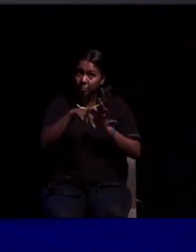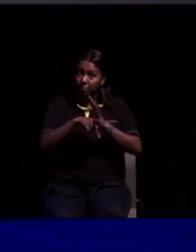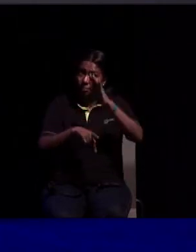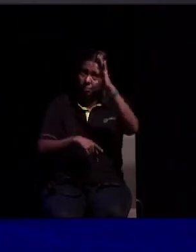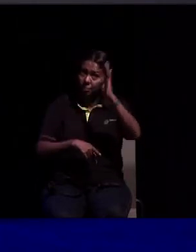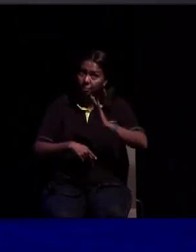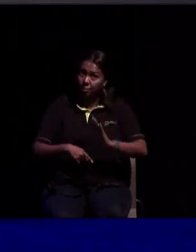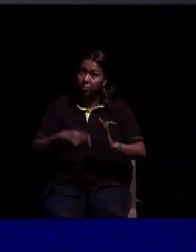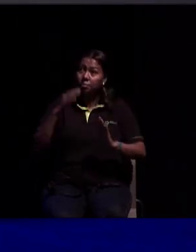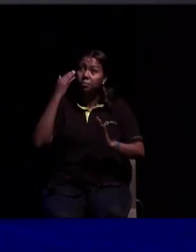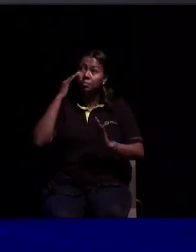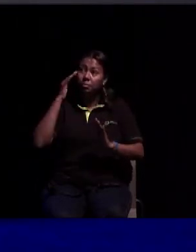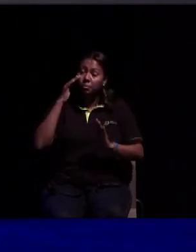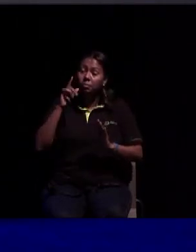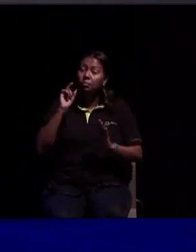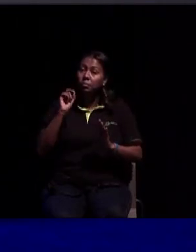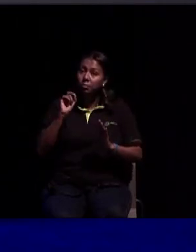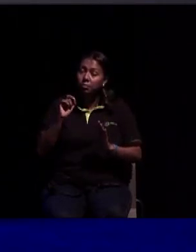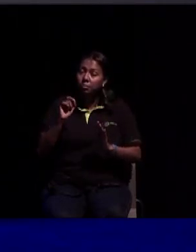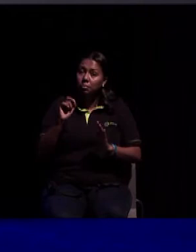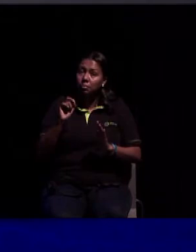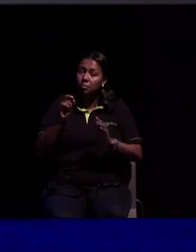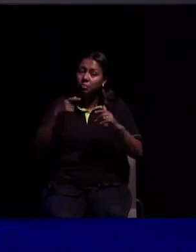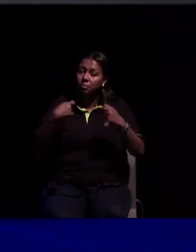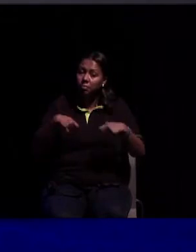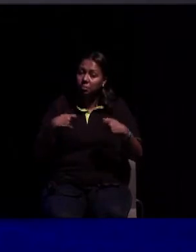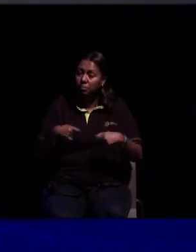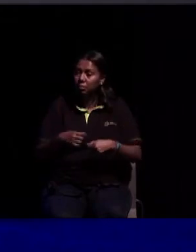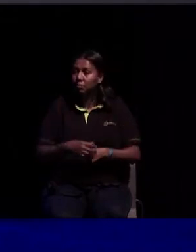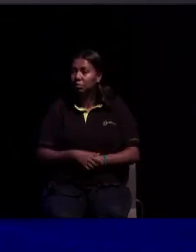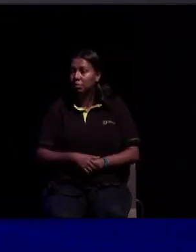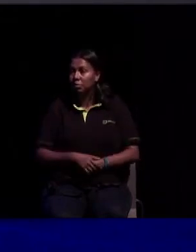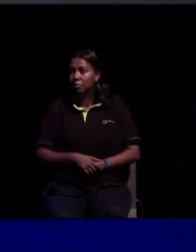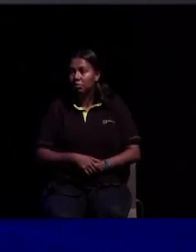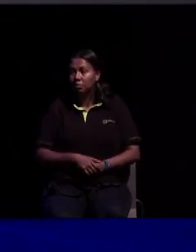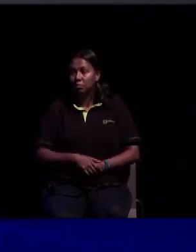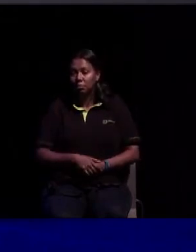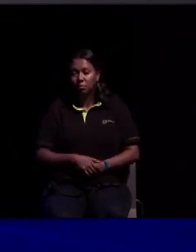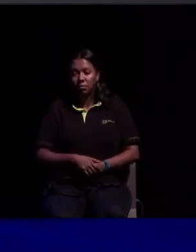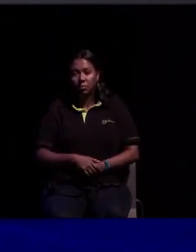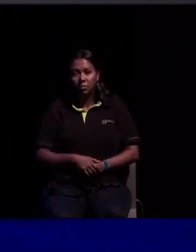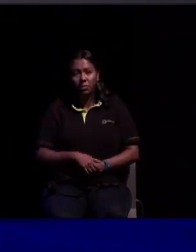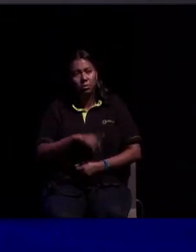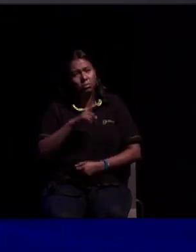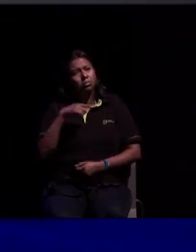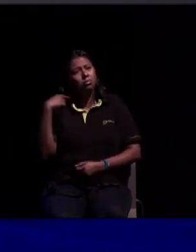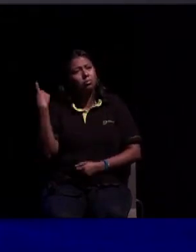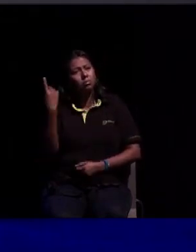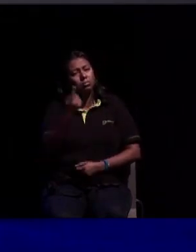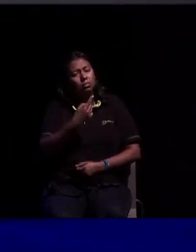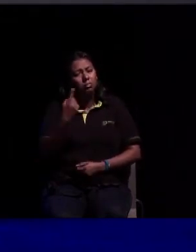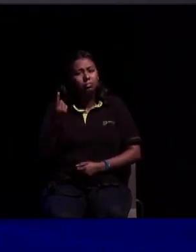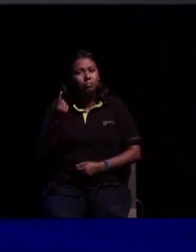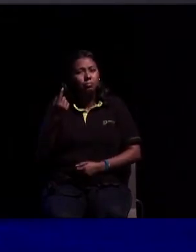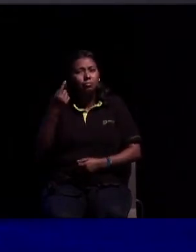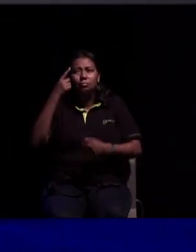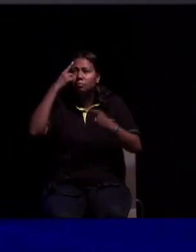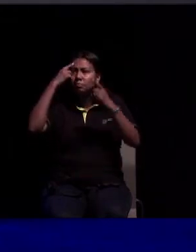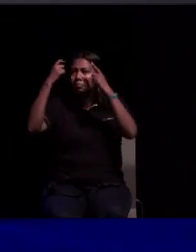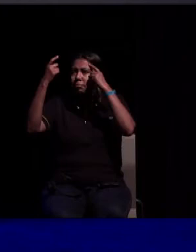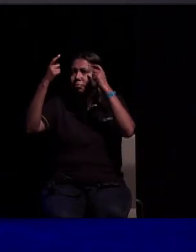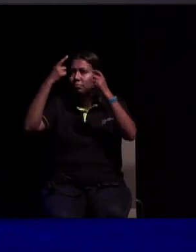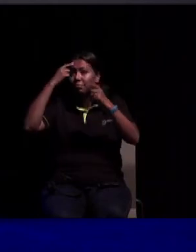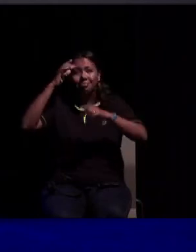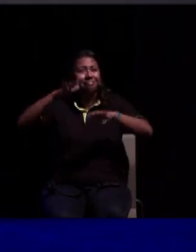consciência é: nós estamos, né, pelo domínio de ideias que a gente, vamos ser sinceros, que a gente não